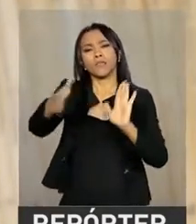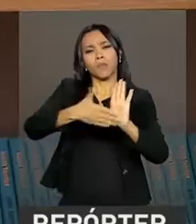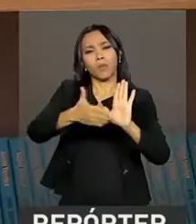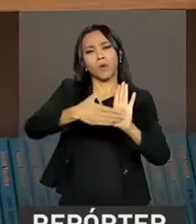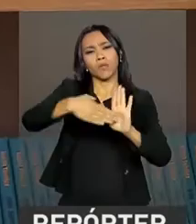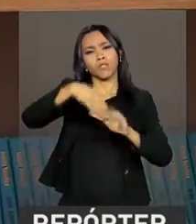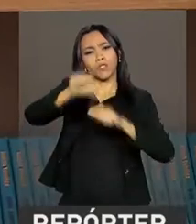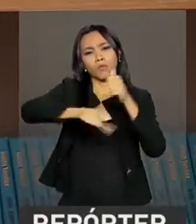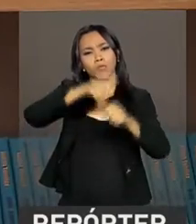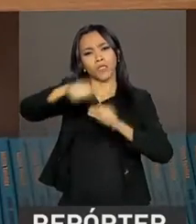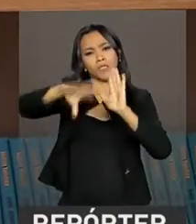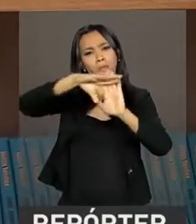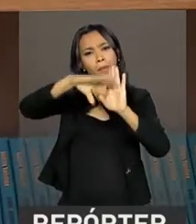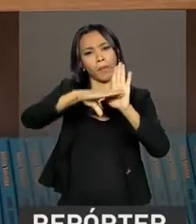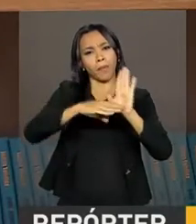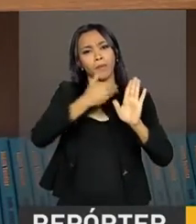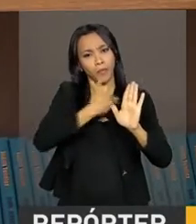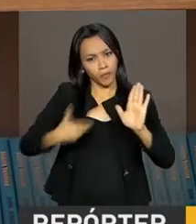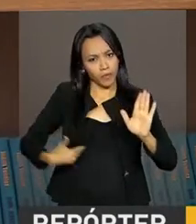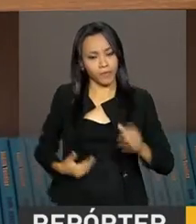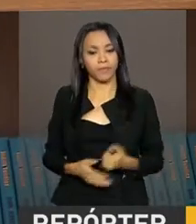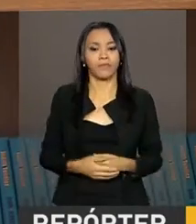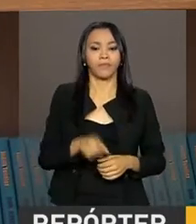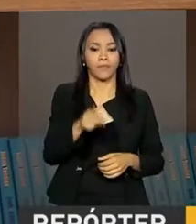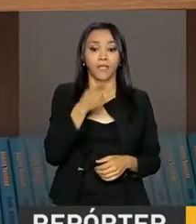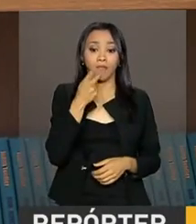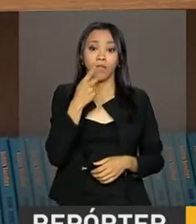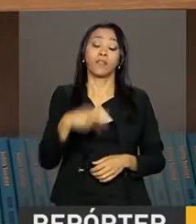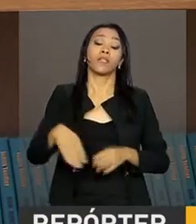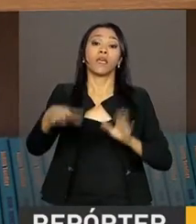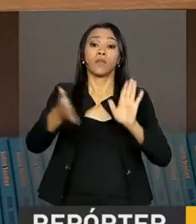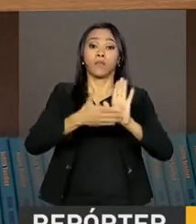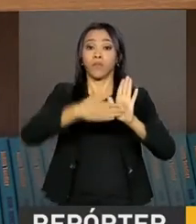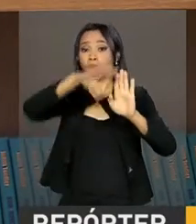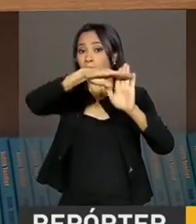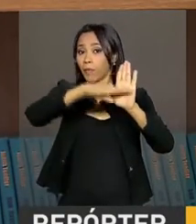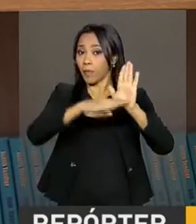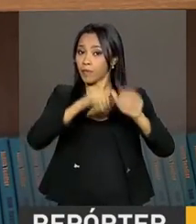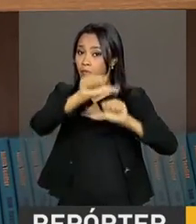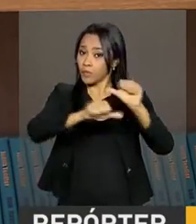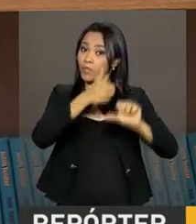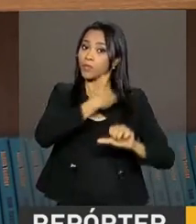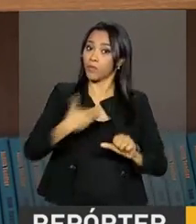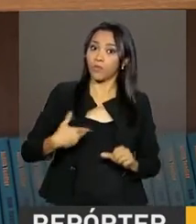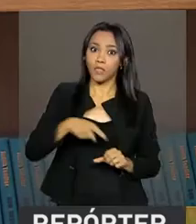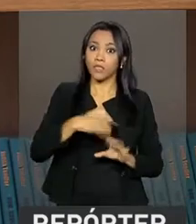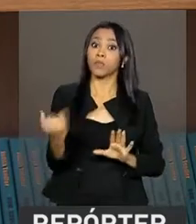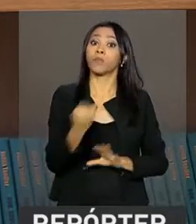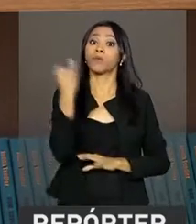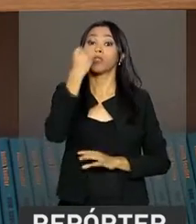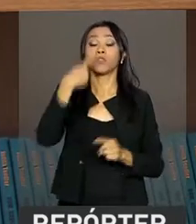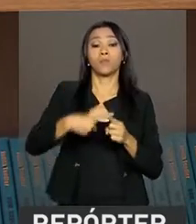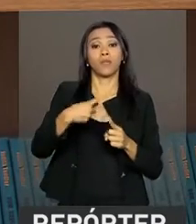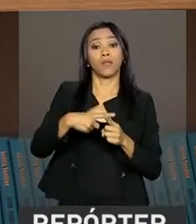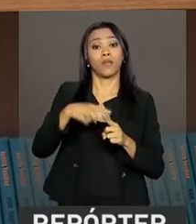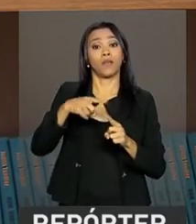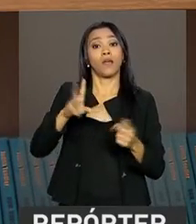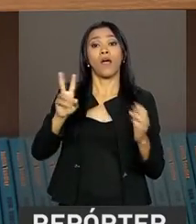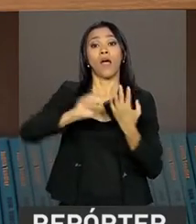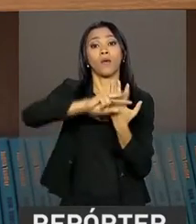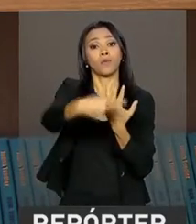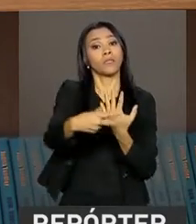governo a agenda de reformas é importante no sentido de tornar a inflação baixa